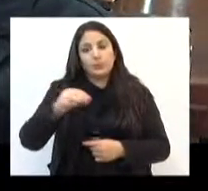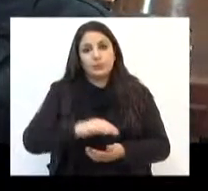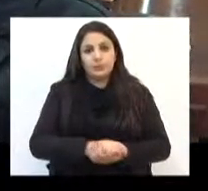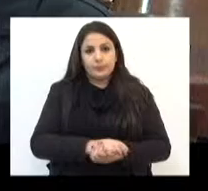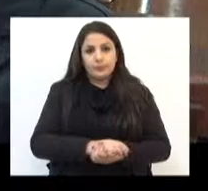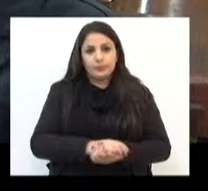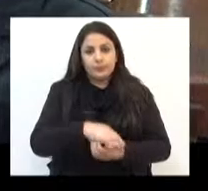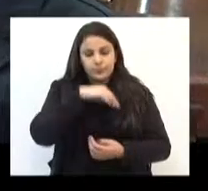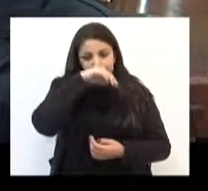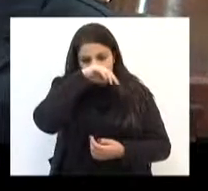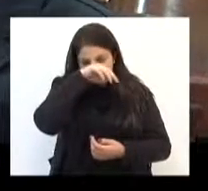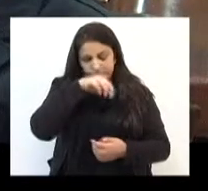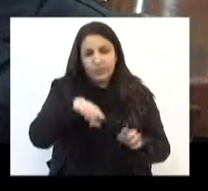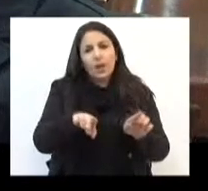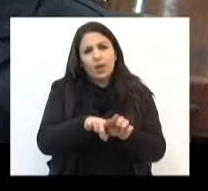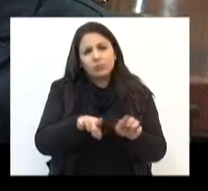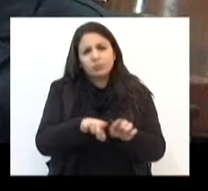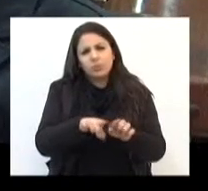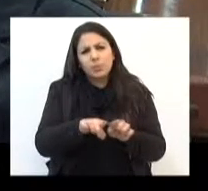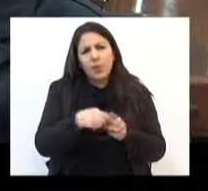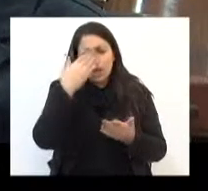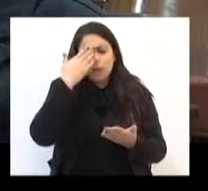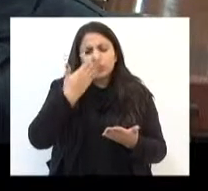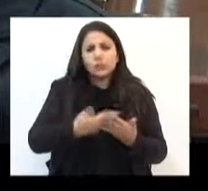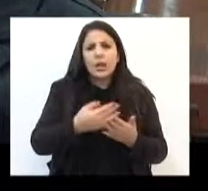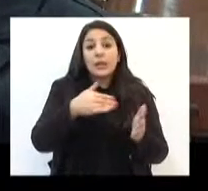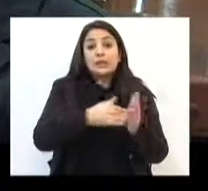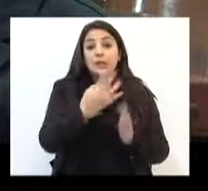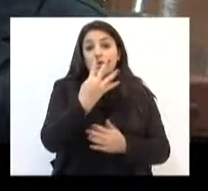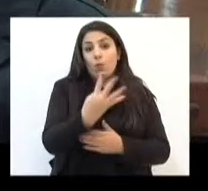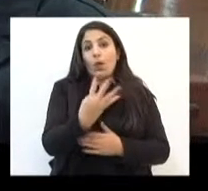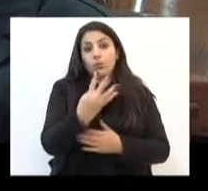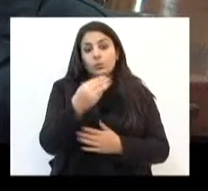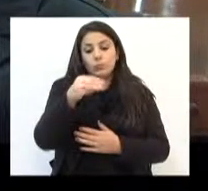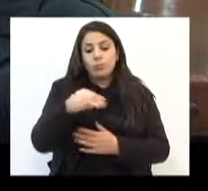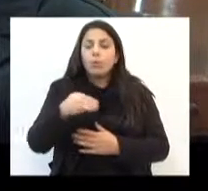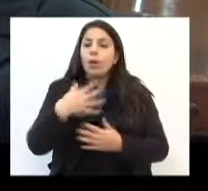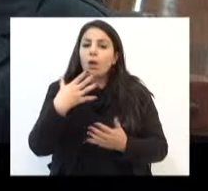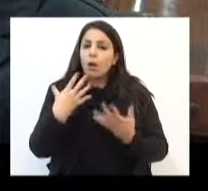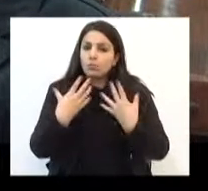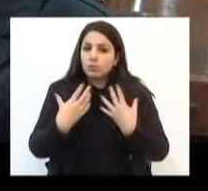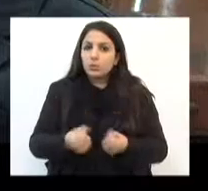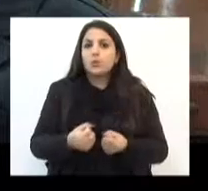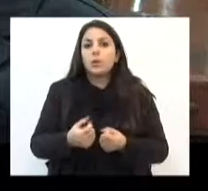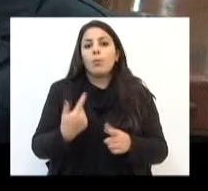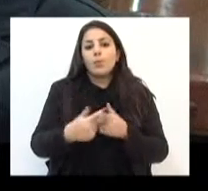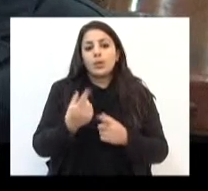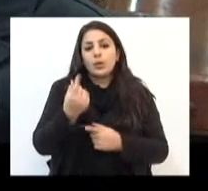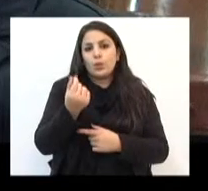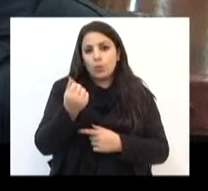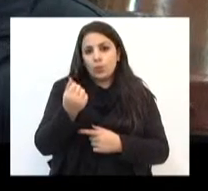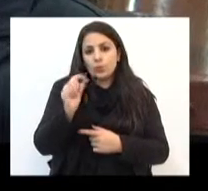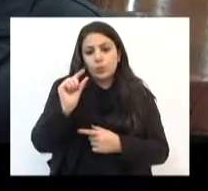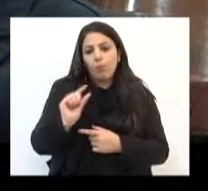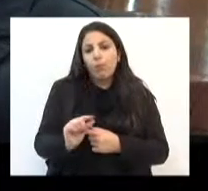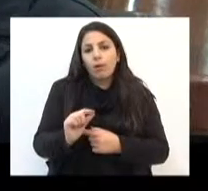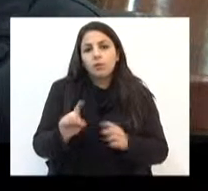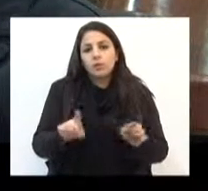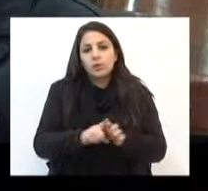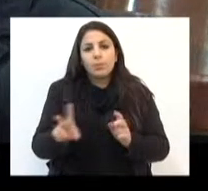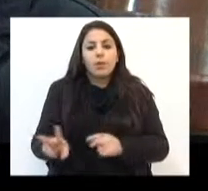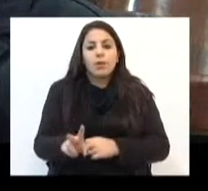em ônibus? Com certeza. Eu acho que as empresas que participarão da nova licitação terão a responsabilidade também das